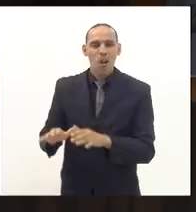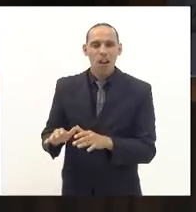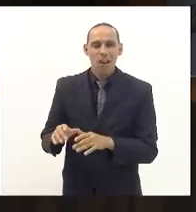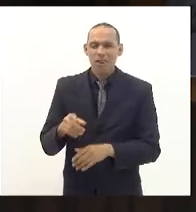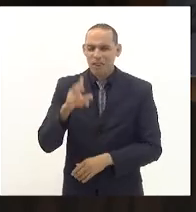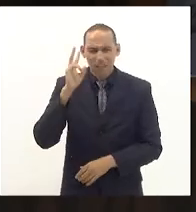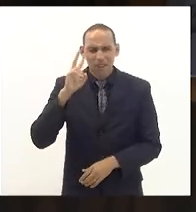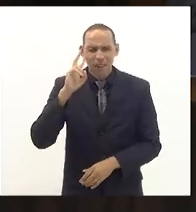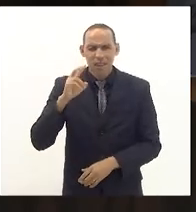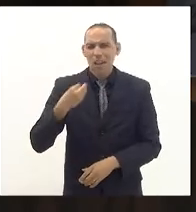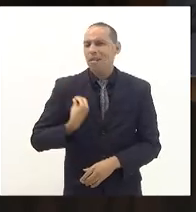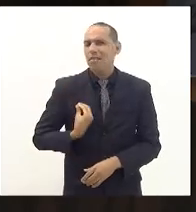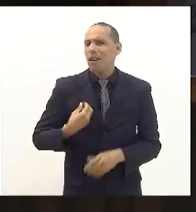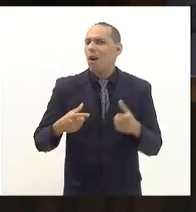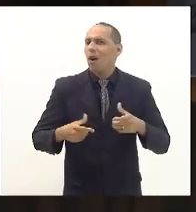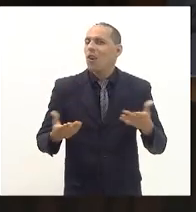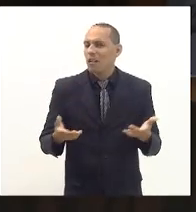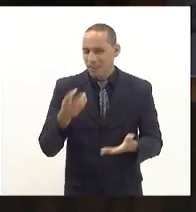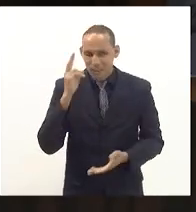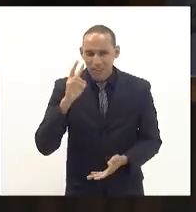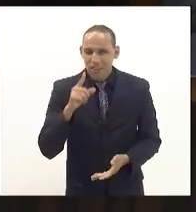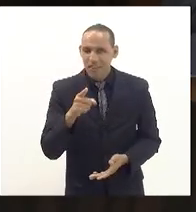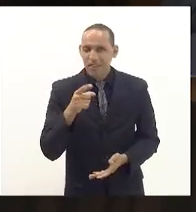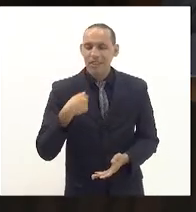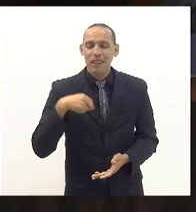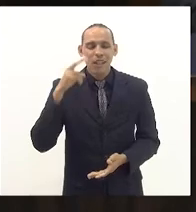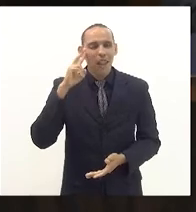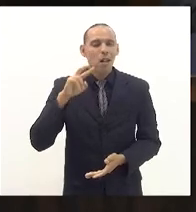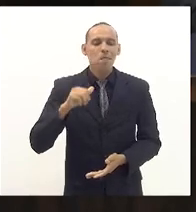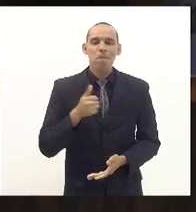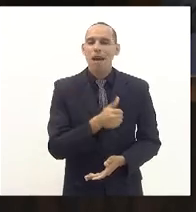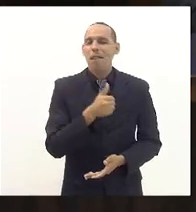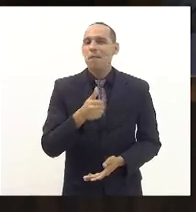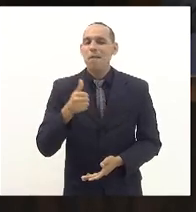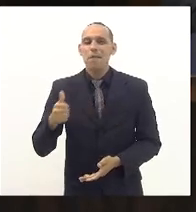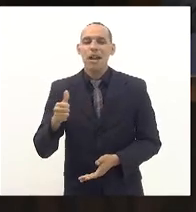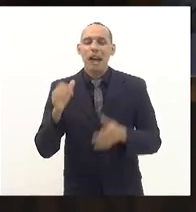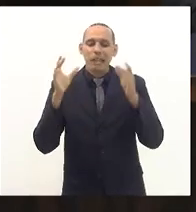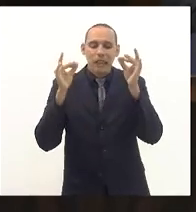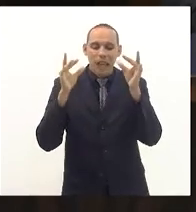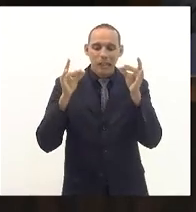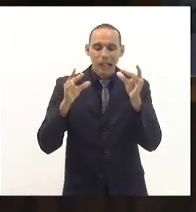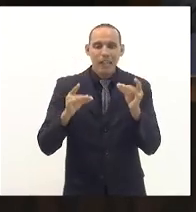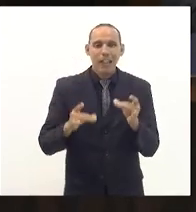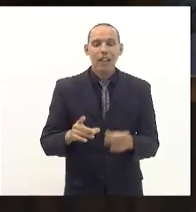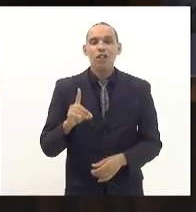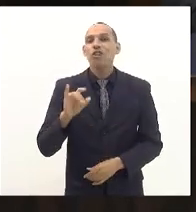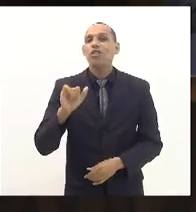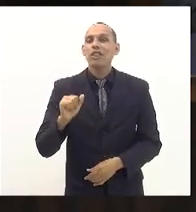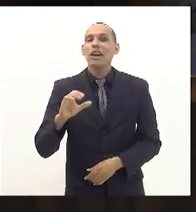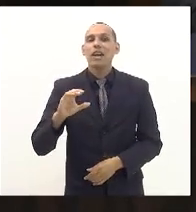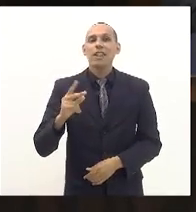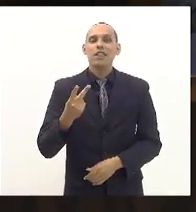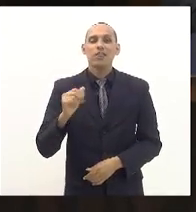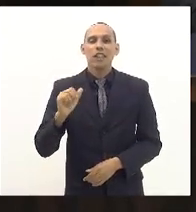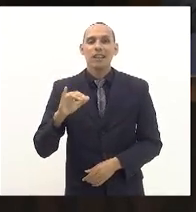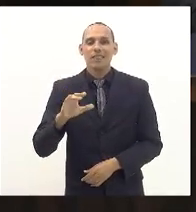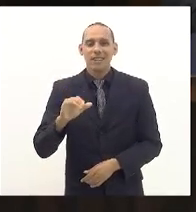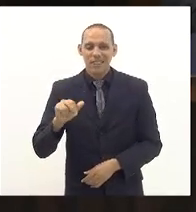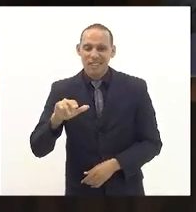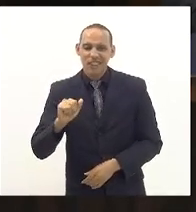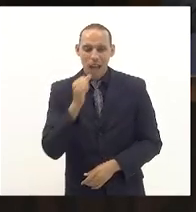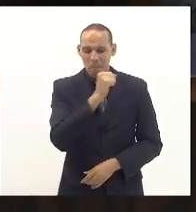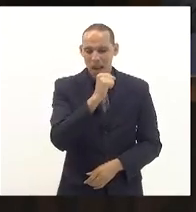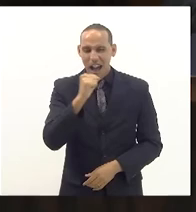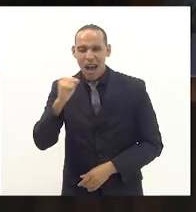aonde você tava como tava e eu lembro muito muito bem dos detalhes do dia da chacina da Baixada está lá jogando